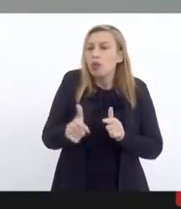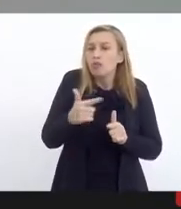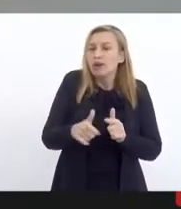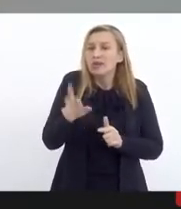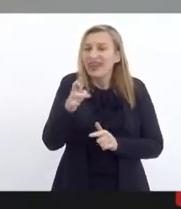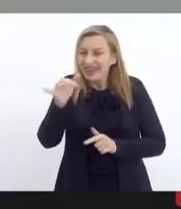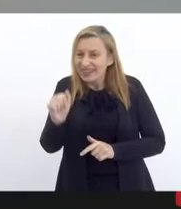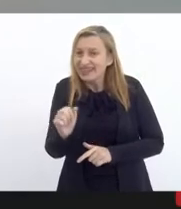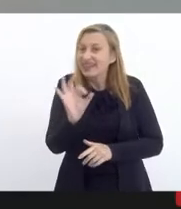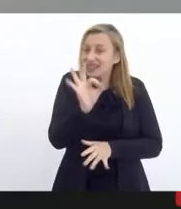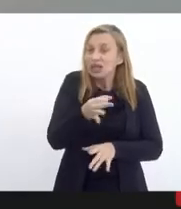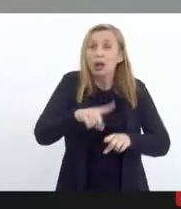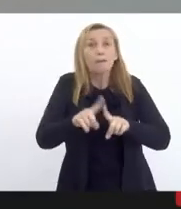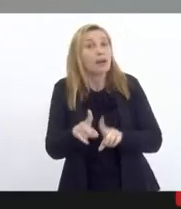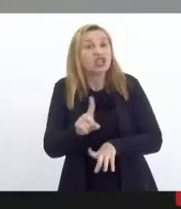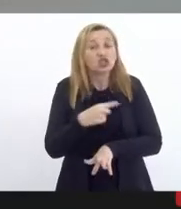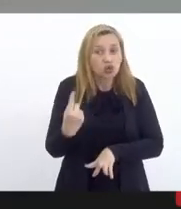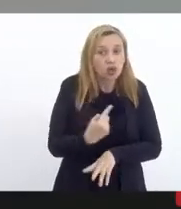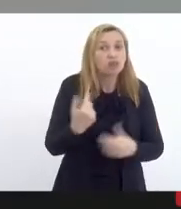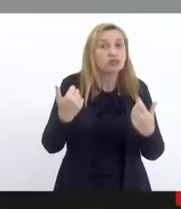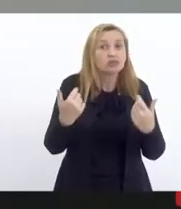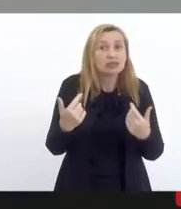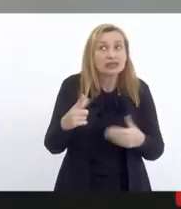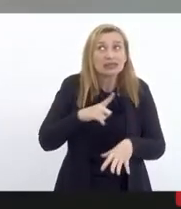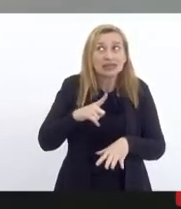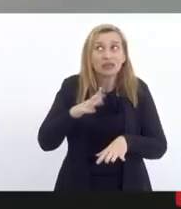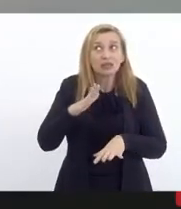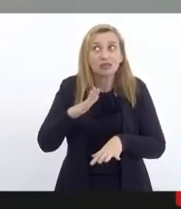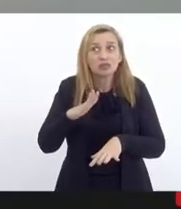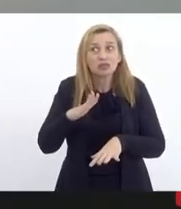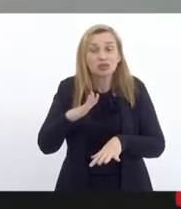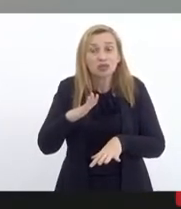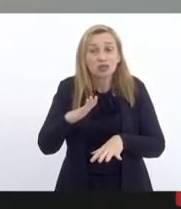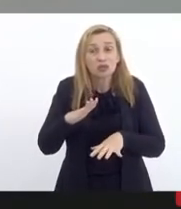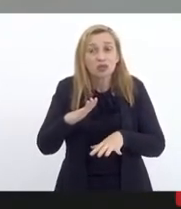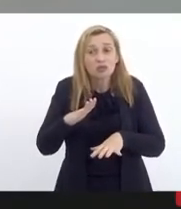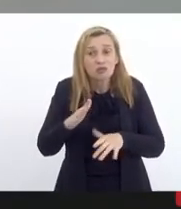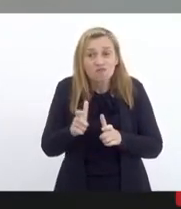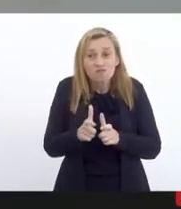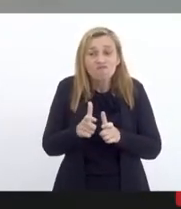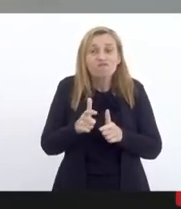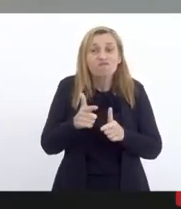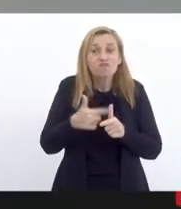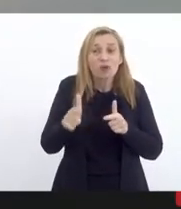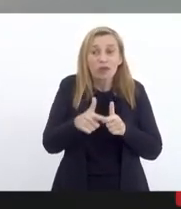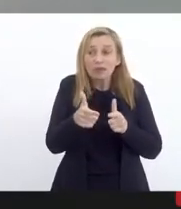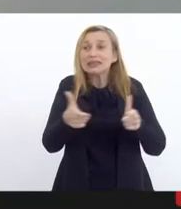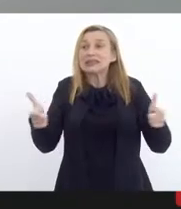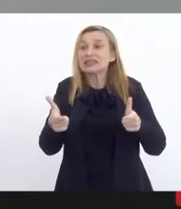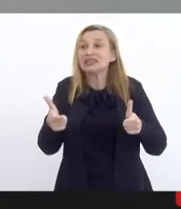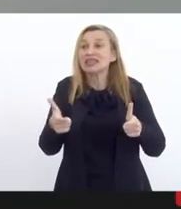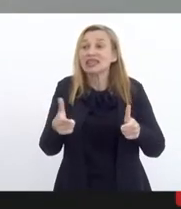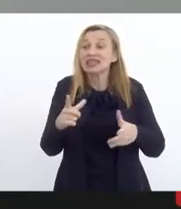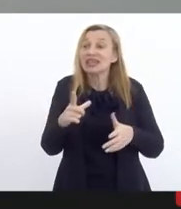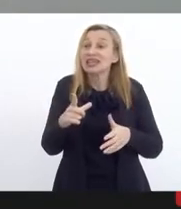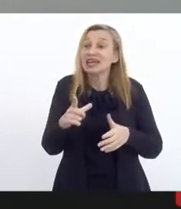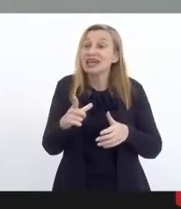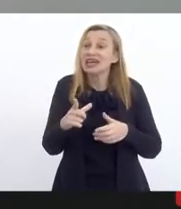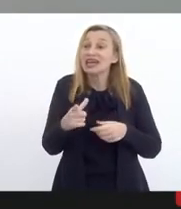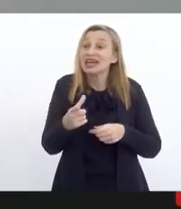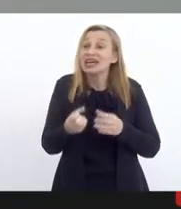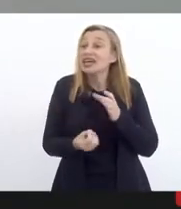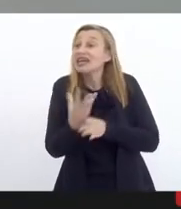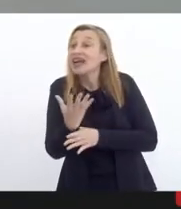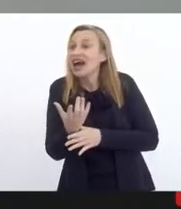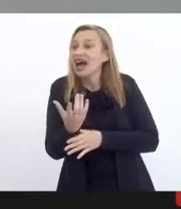evidente, mas nós temos um problema maior, que é o problema de geração de riqueza. E a geração